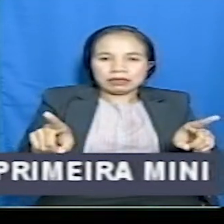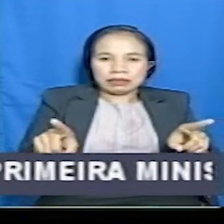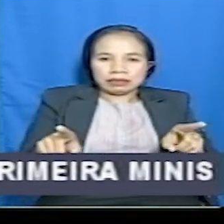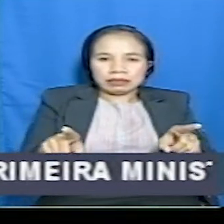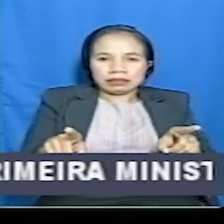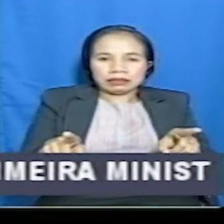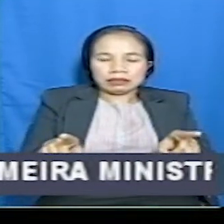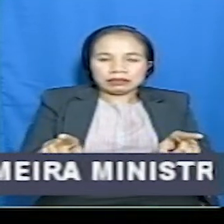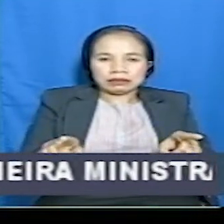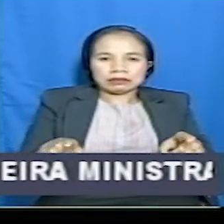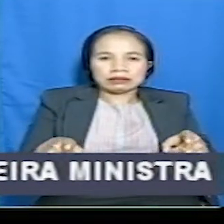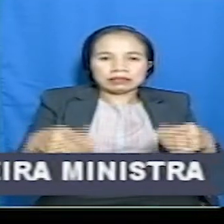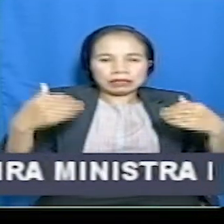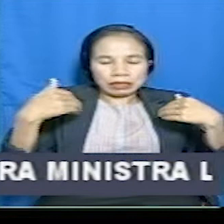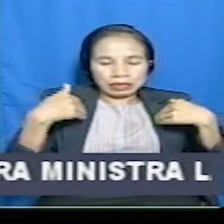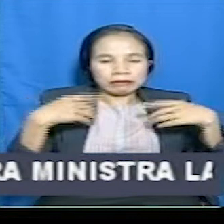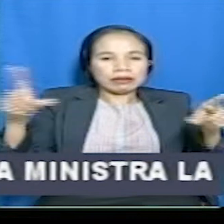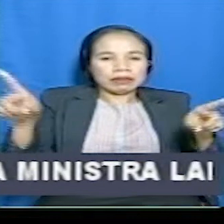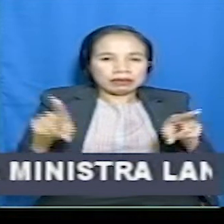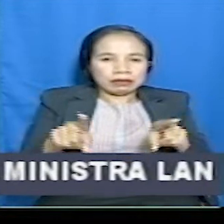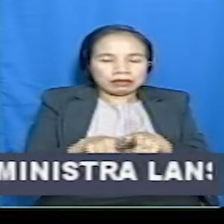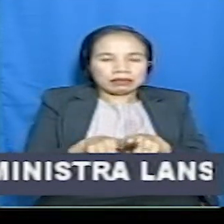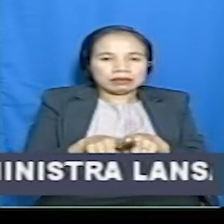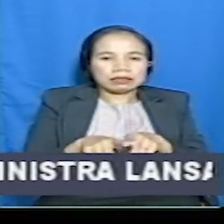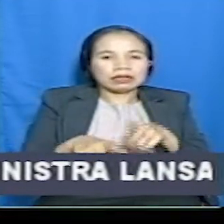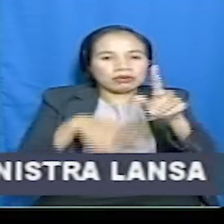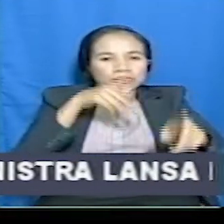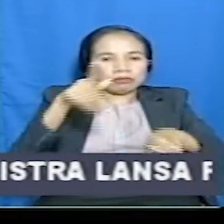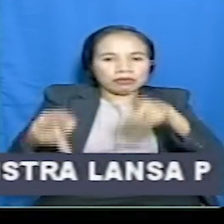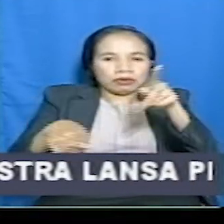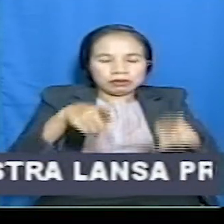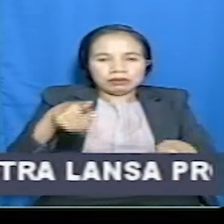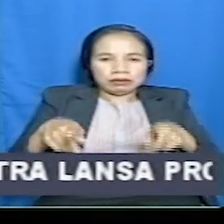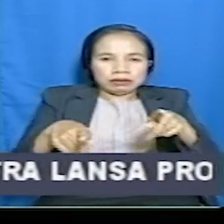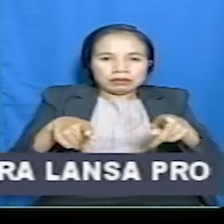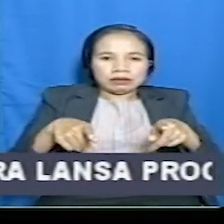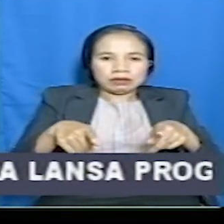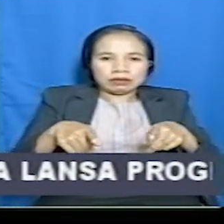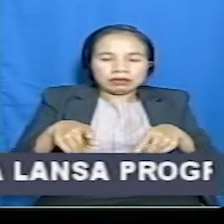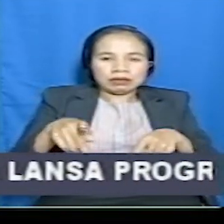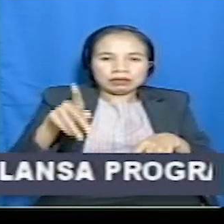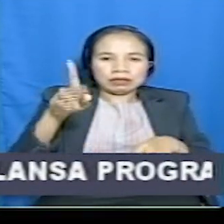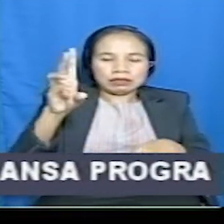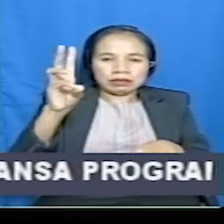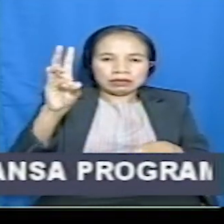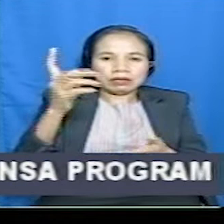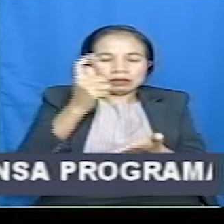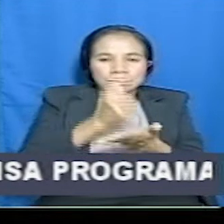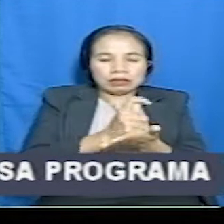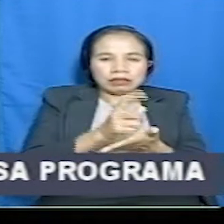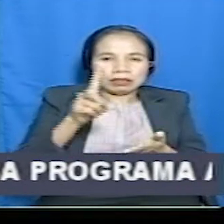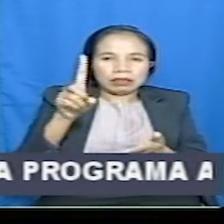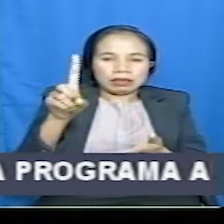se a consideração não é mais. Comunidade Rihunen, a